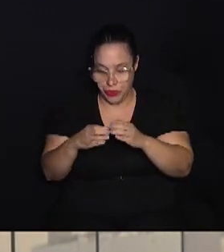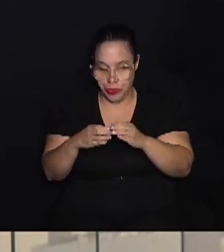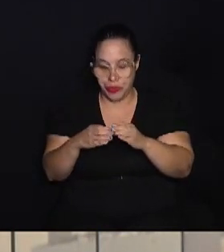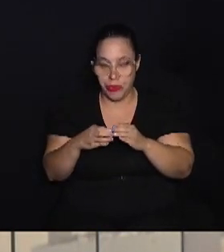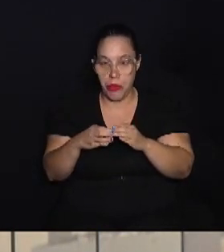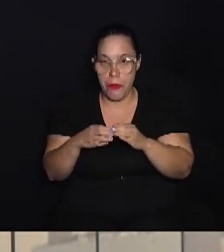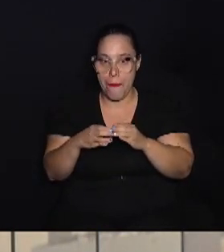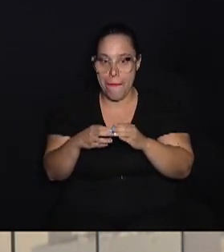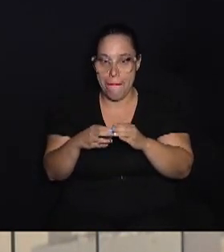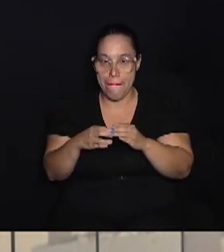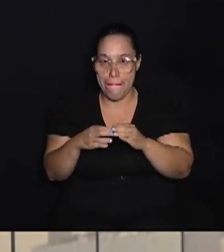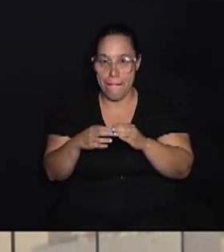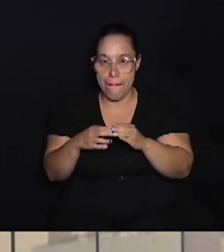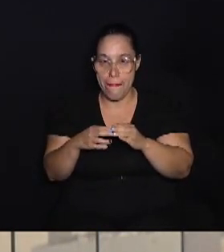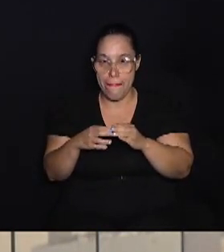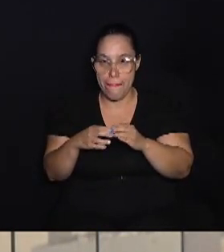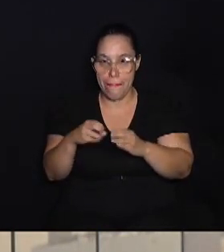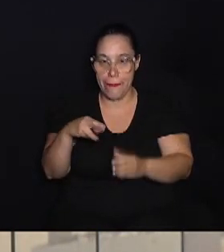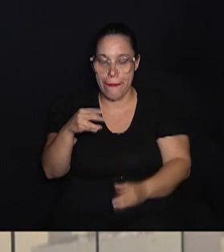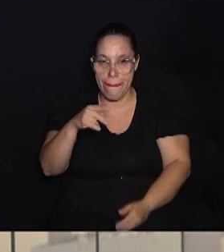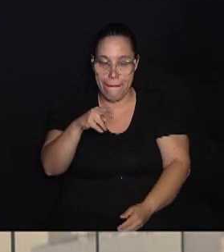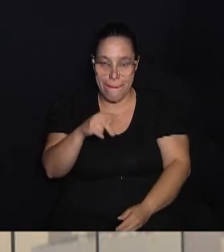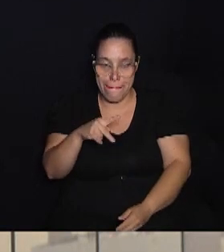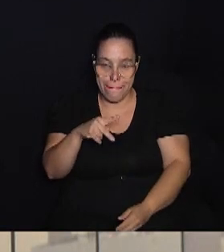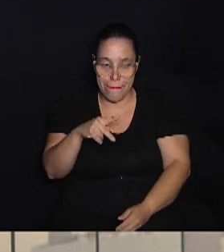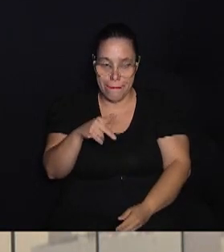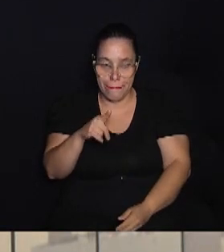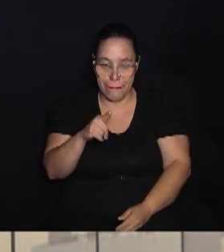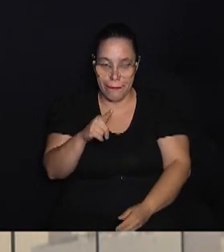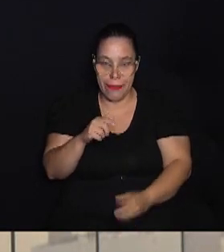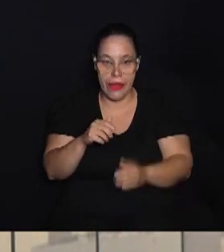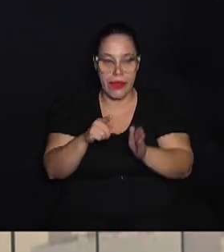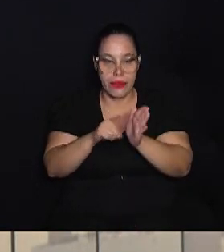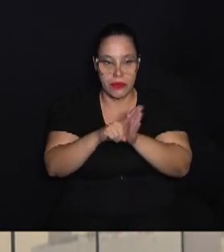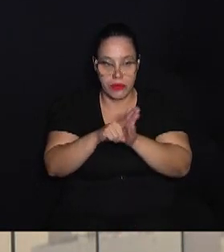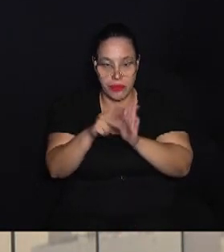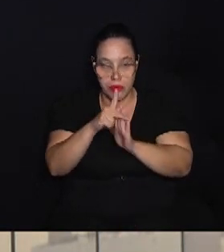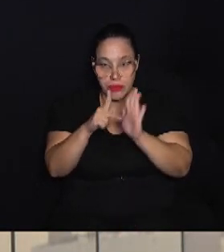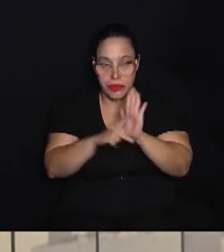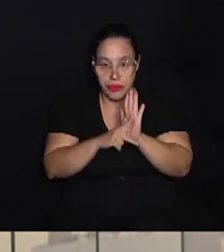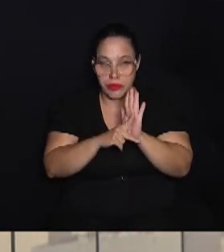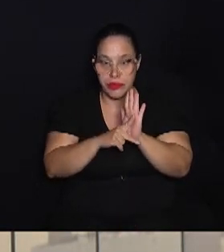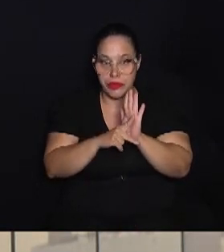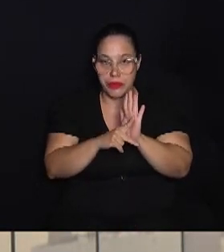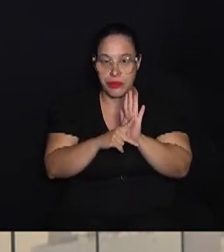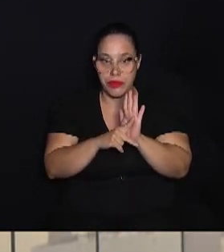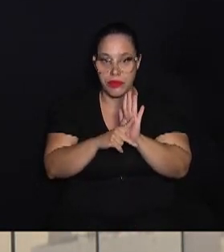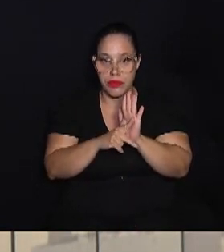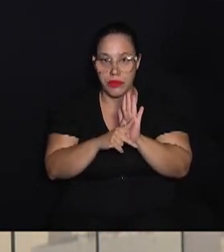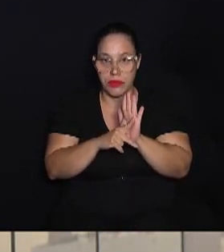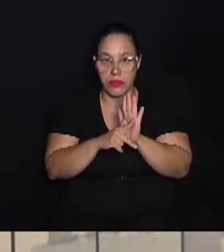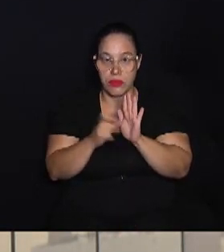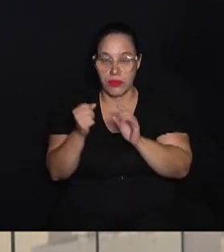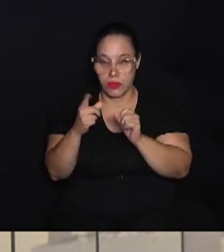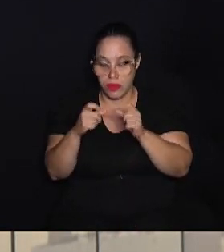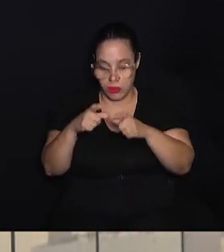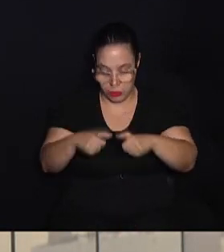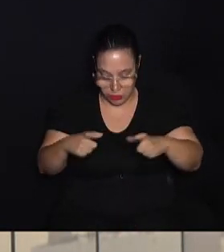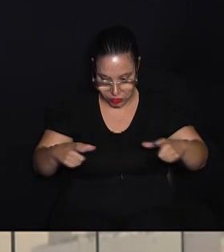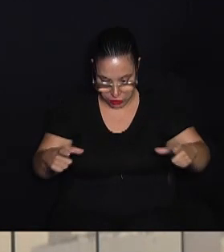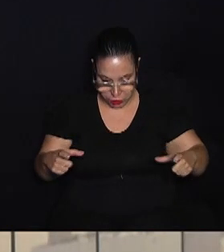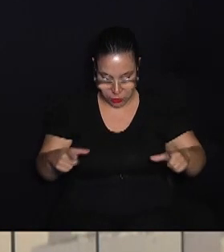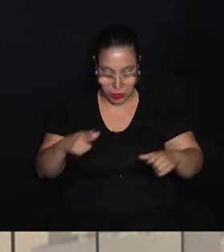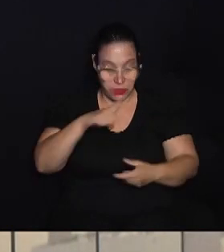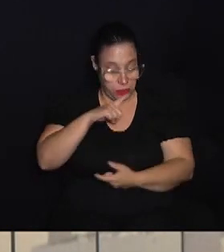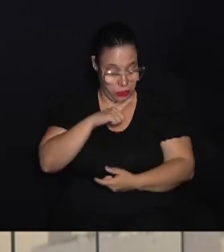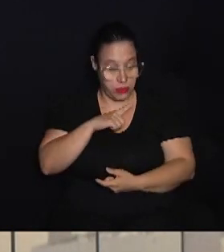nessa mesma época que o CEPAGRE desenvolveu esse projeto, assim, já existem áreas, né,